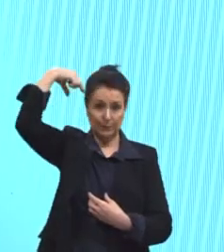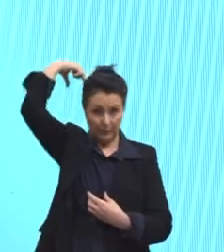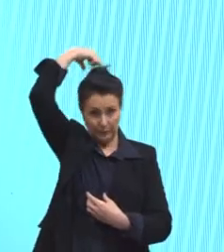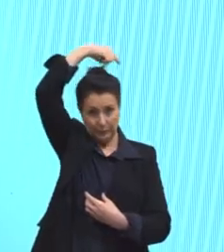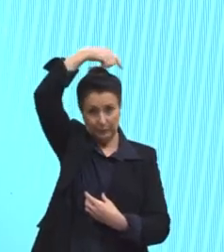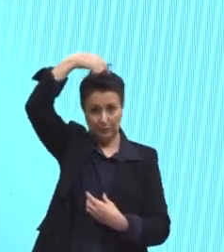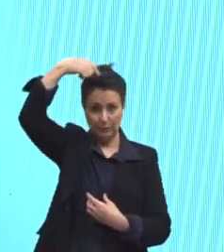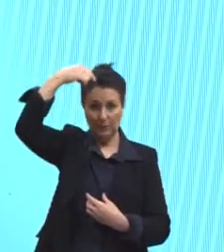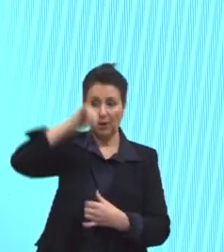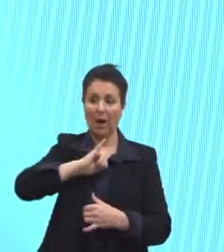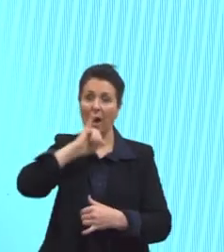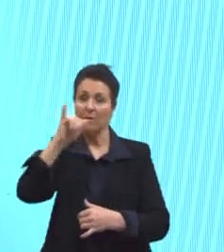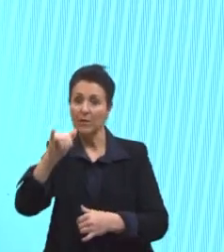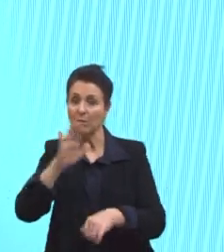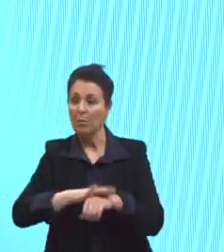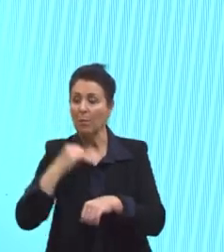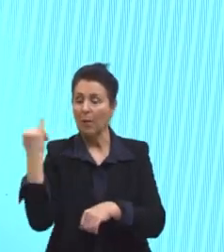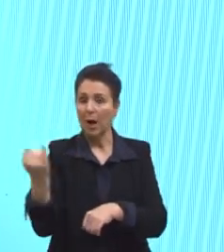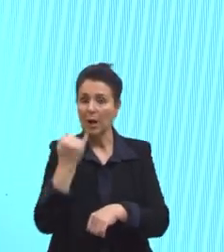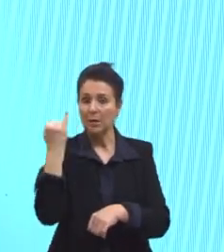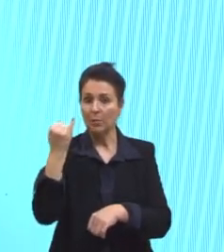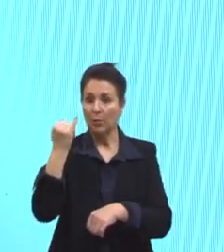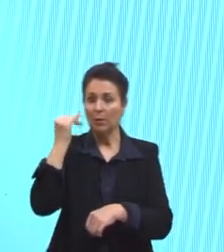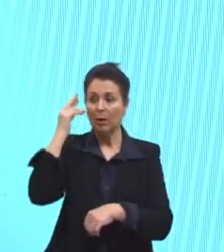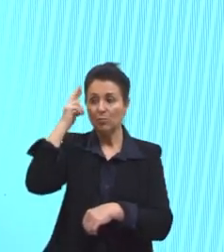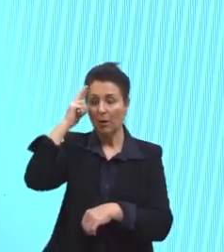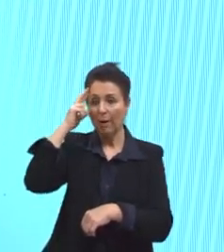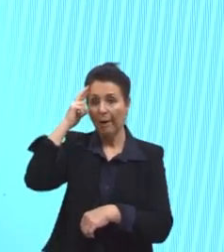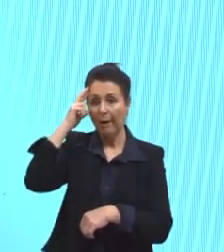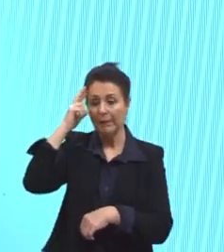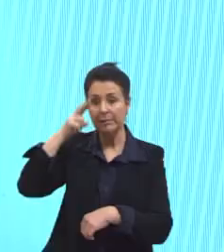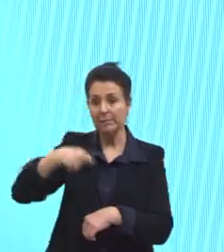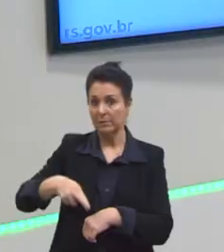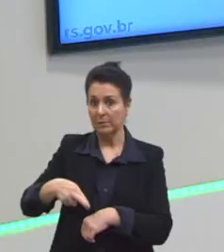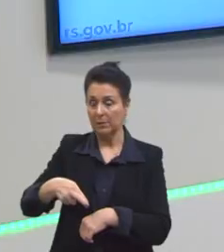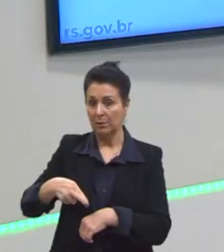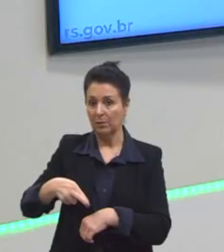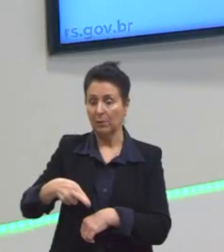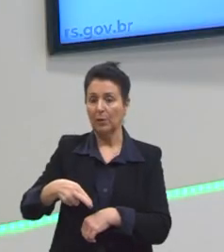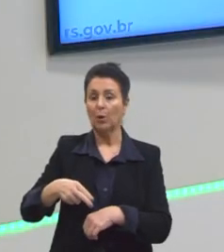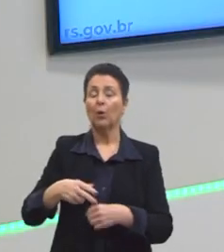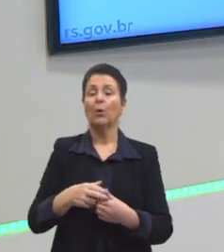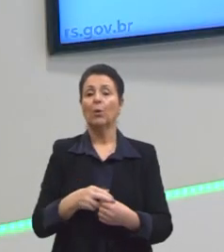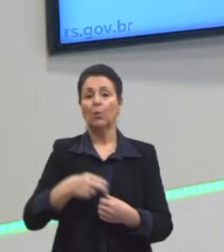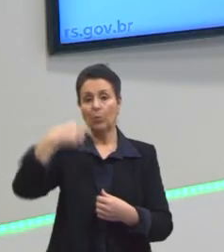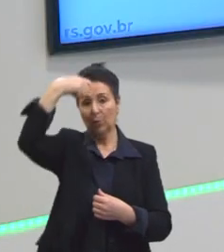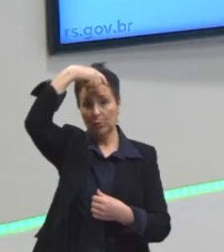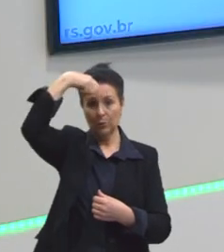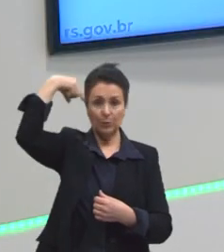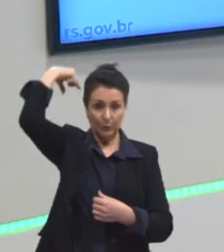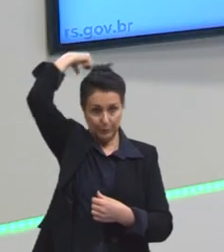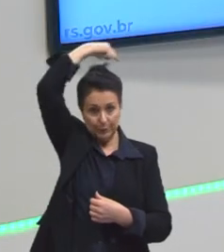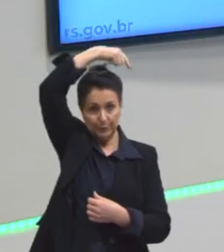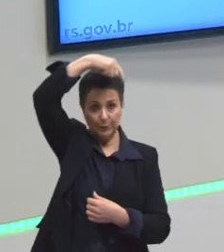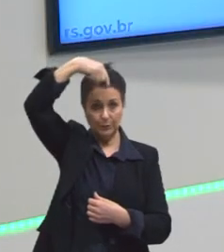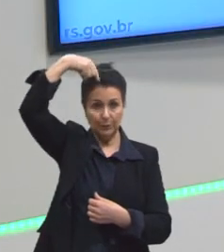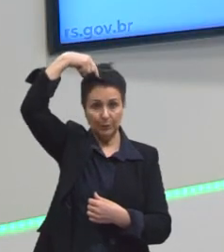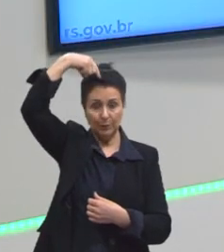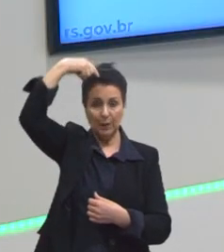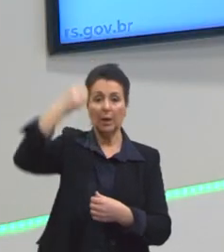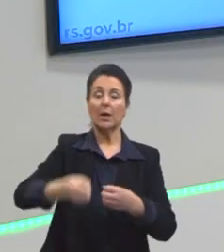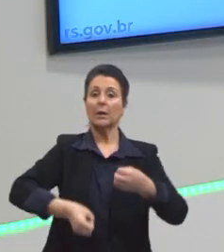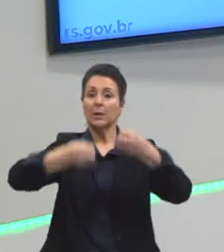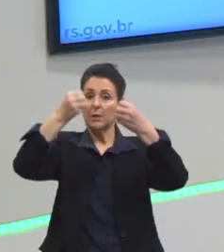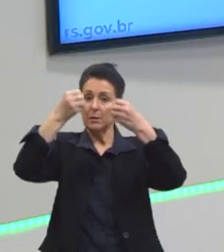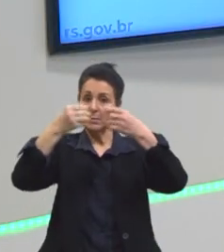para a razão porque o Alisson São Tomás Aquino explica a existência de